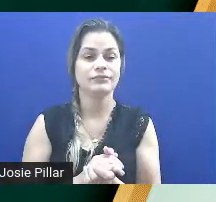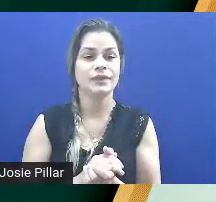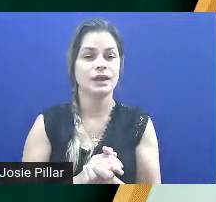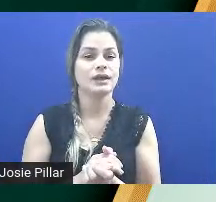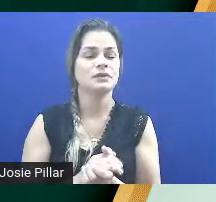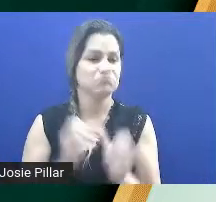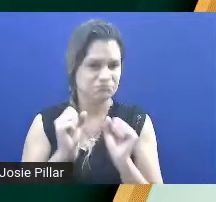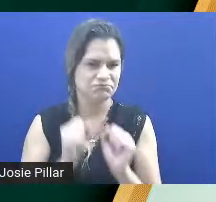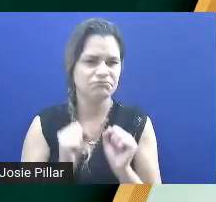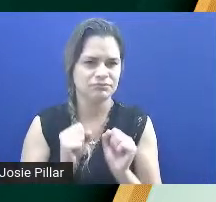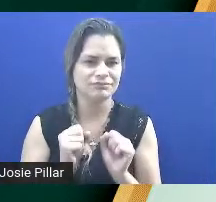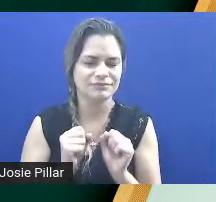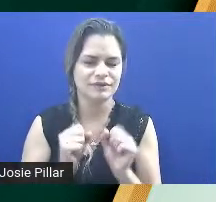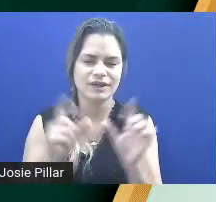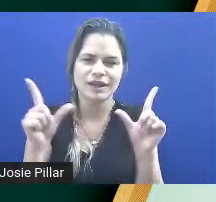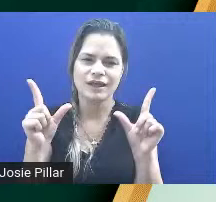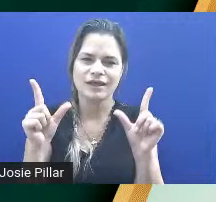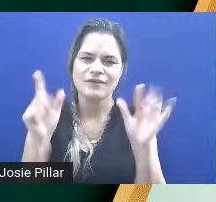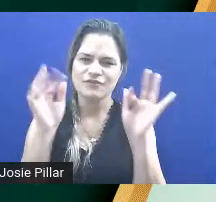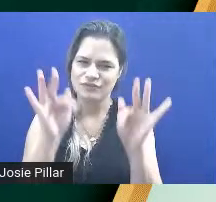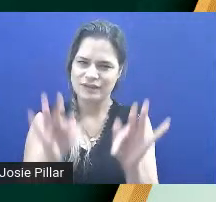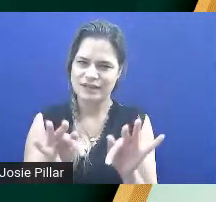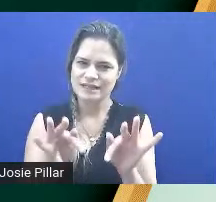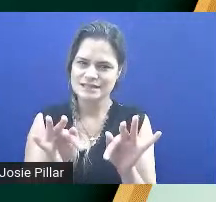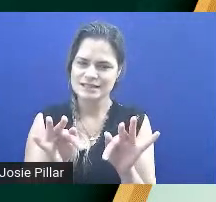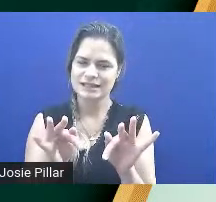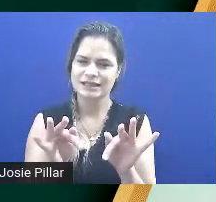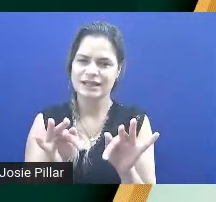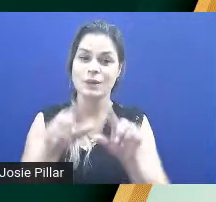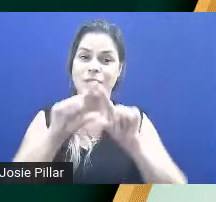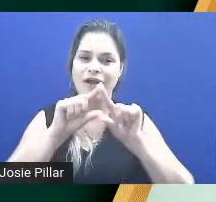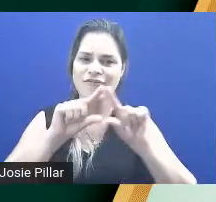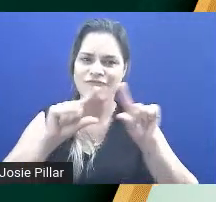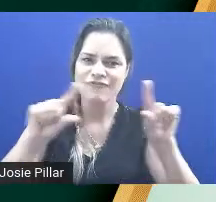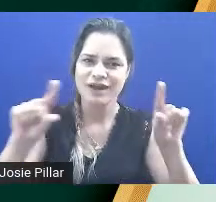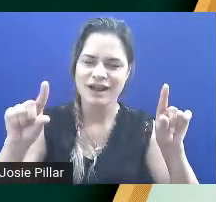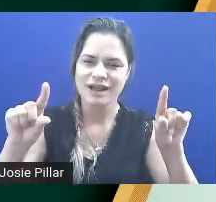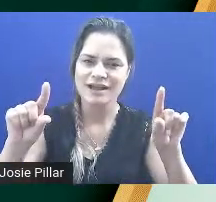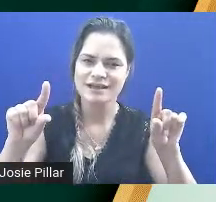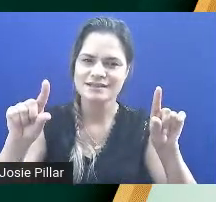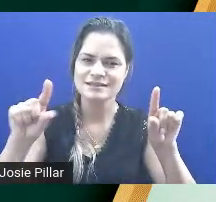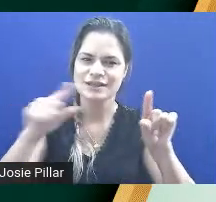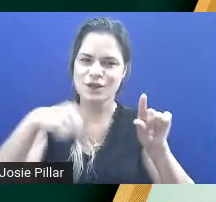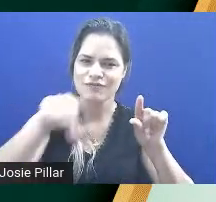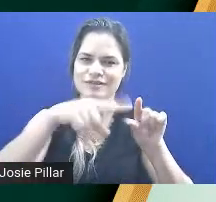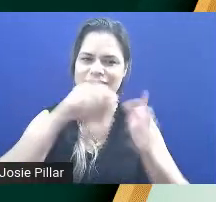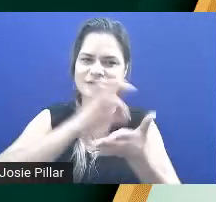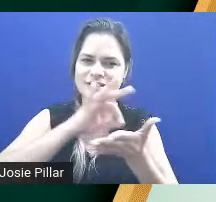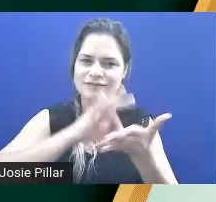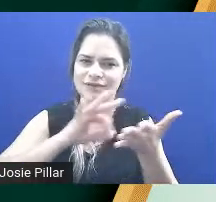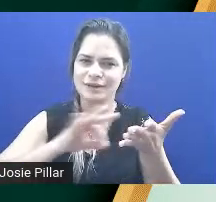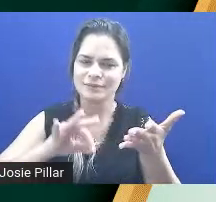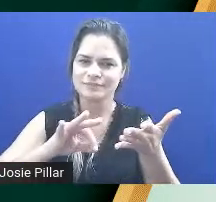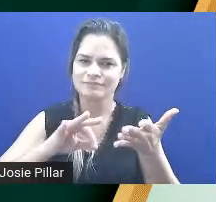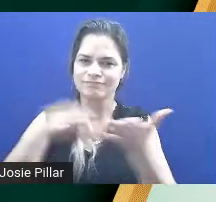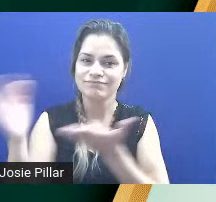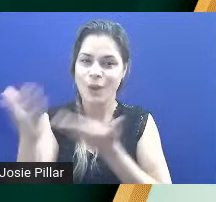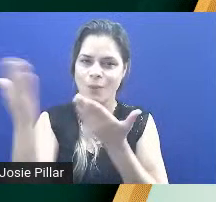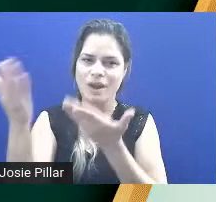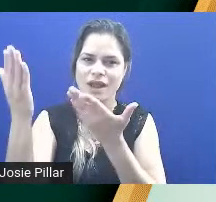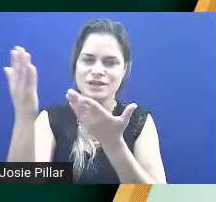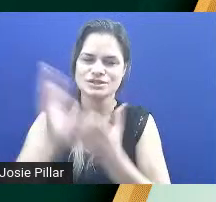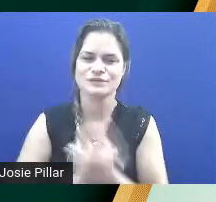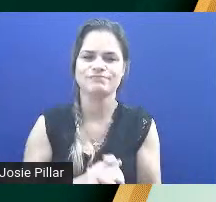finalizar esse breve discurso com uma frase também escrita por vocês naquela homenagem, e que eu acho que expressa em muito